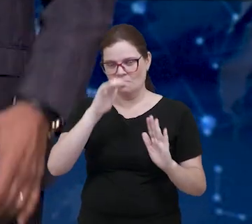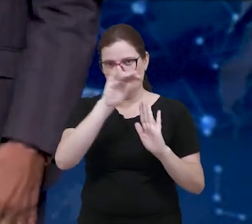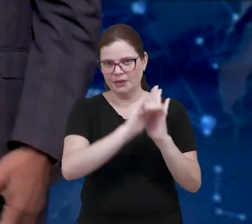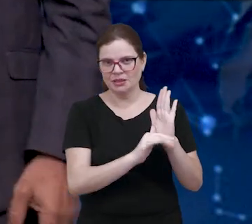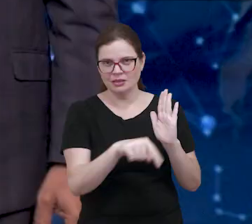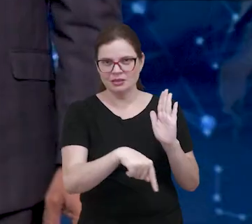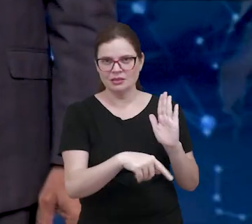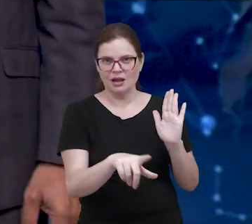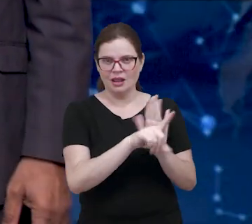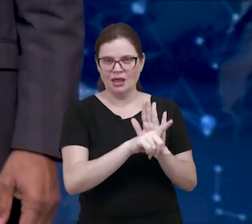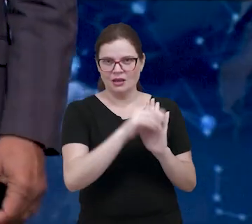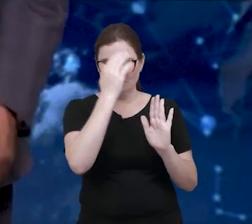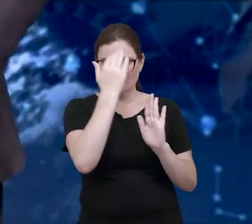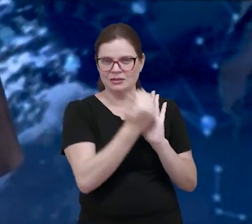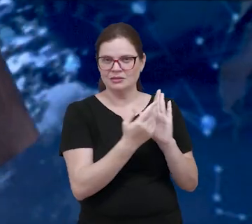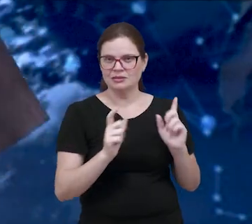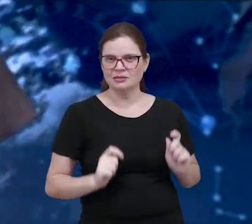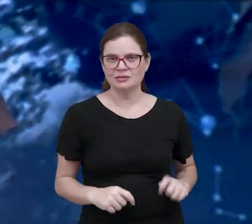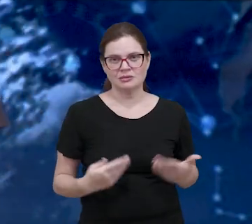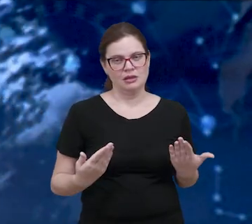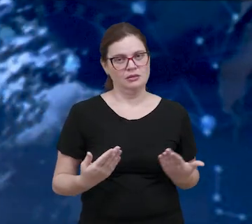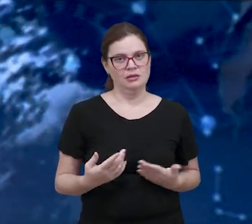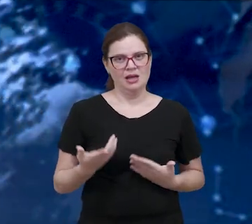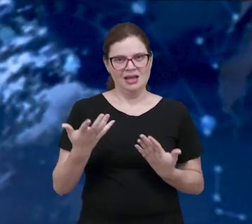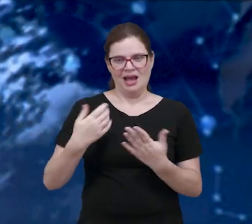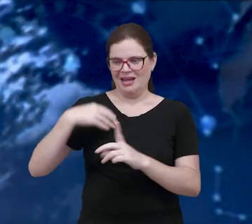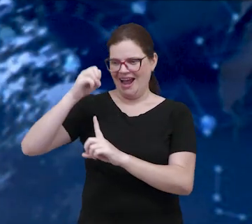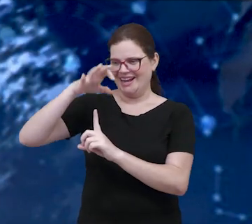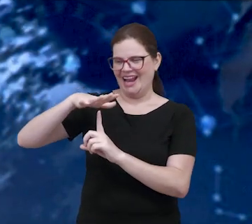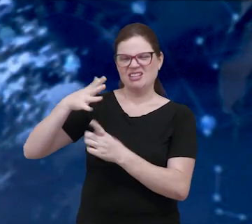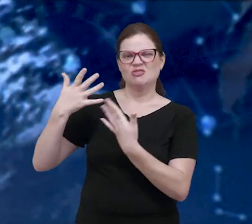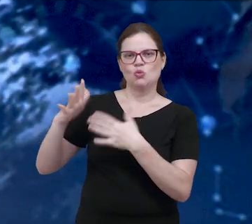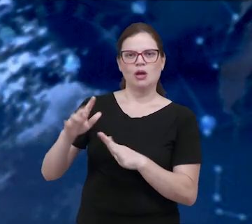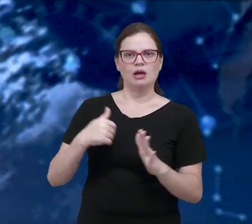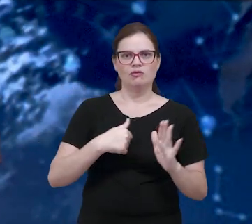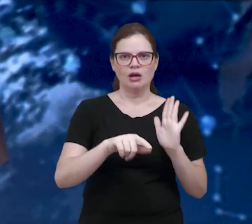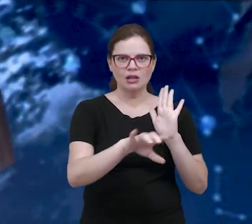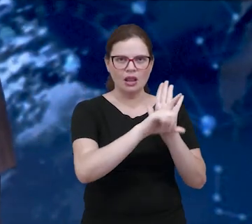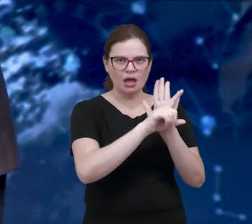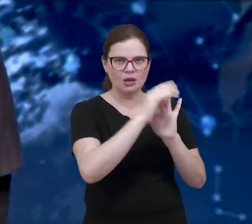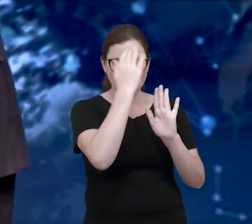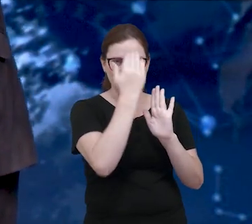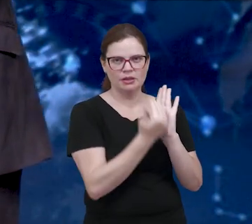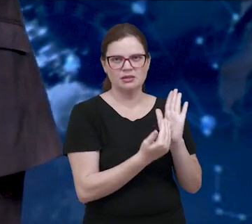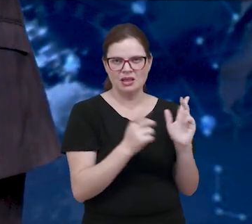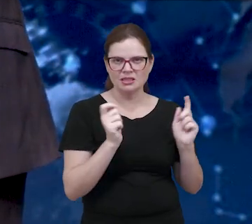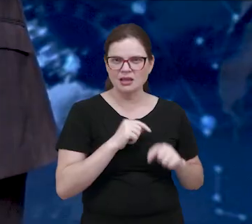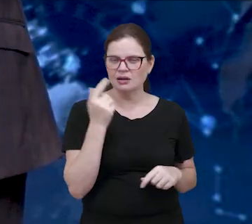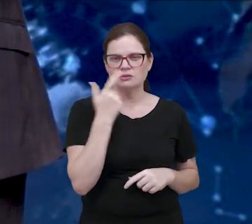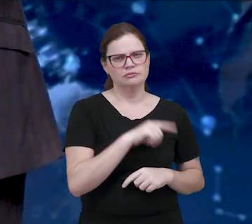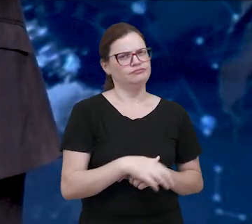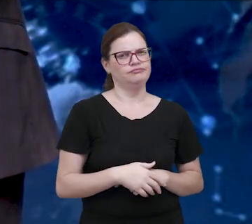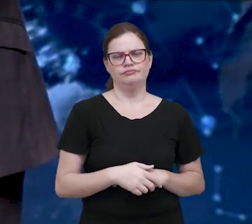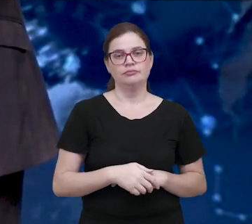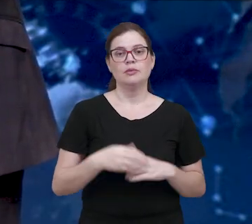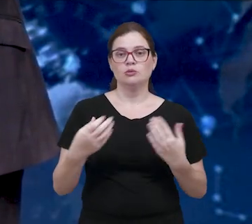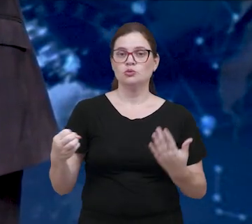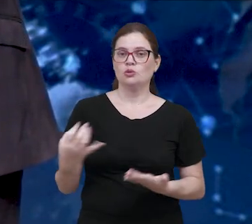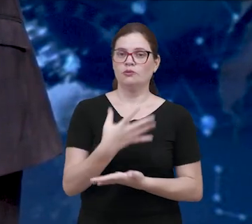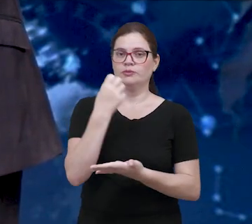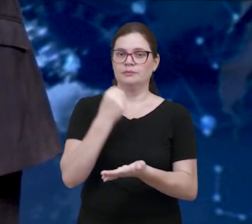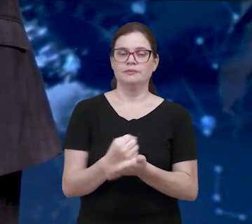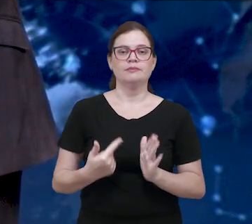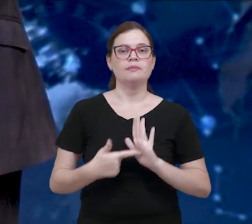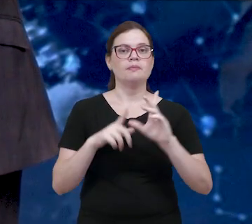do tempo da lei. Em vez de viver a graça, quer ver a lei. Então, o Novo Testamento, ele confirma